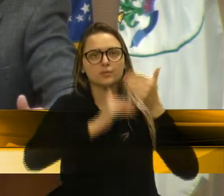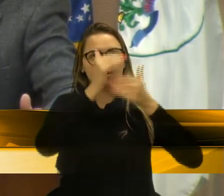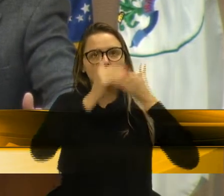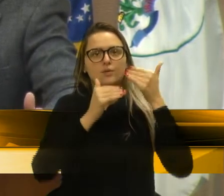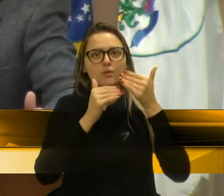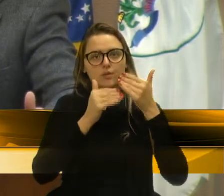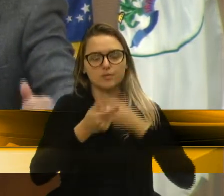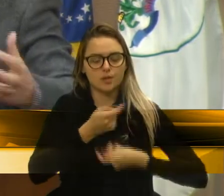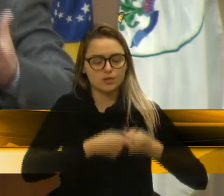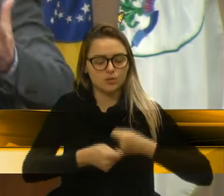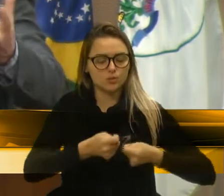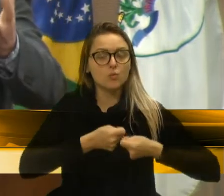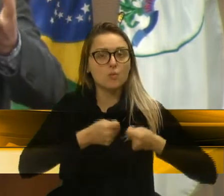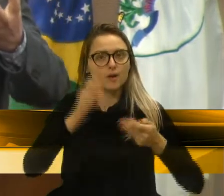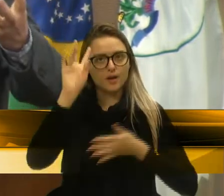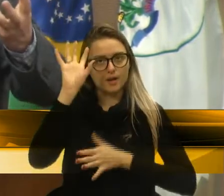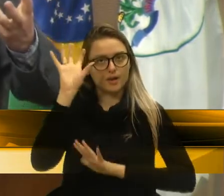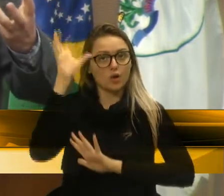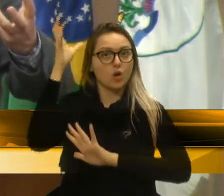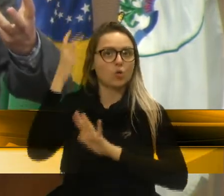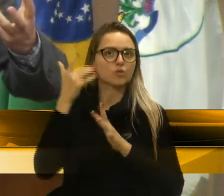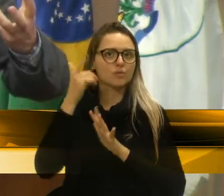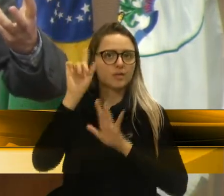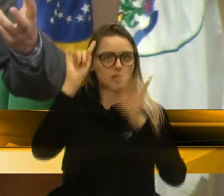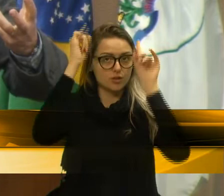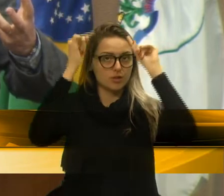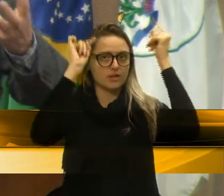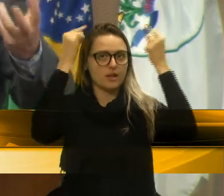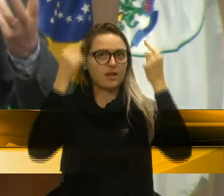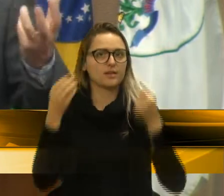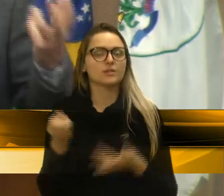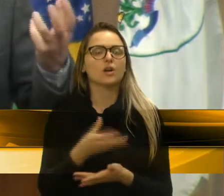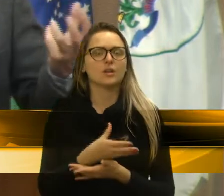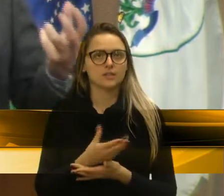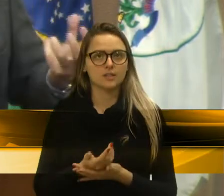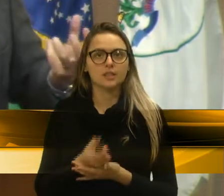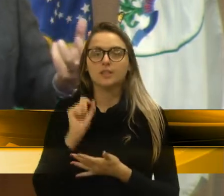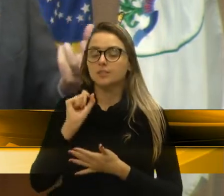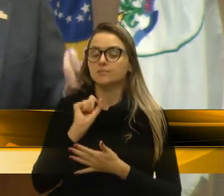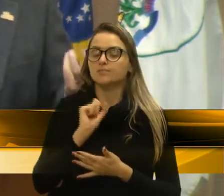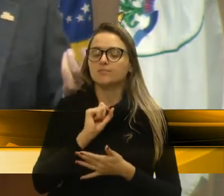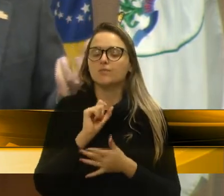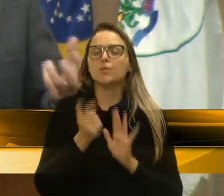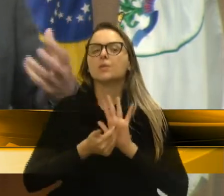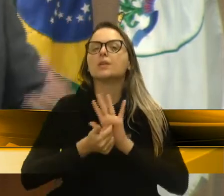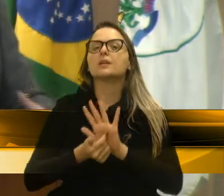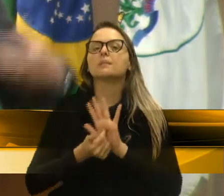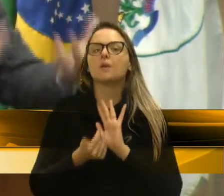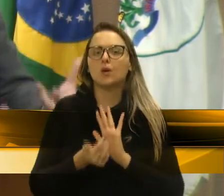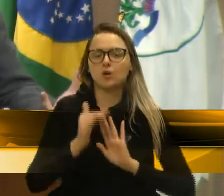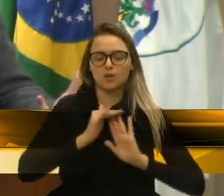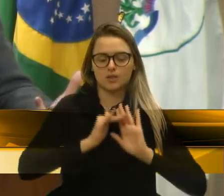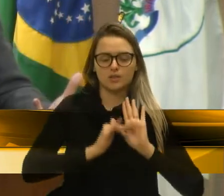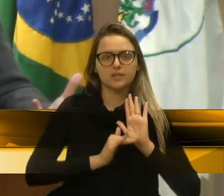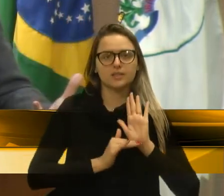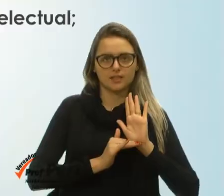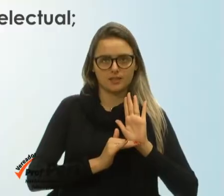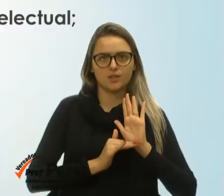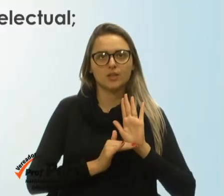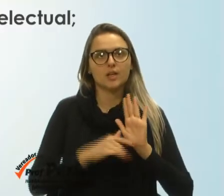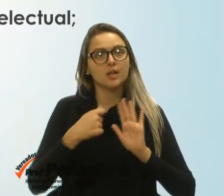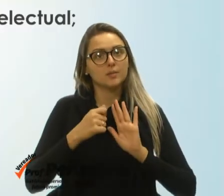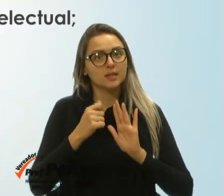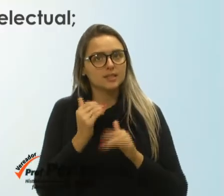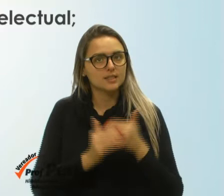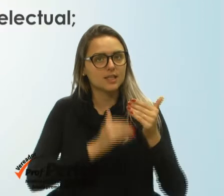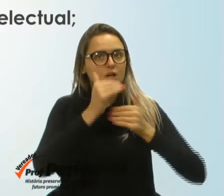criativa, ou 7 tijolos. E o que ele coloca? Você tem que construir uma